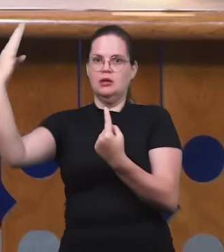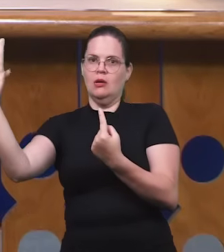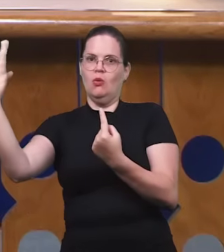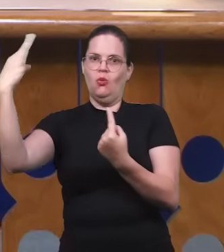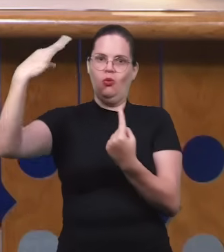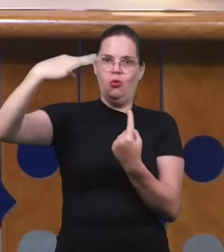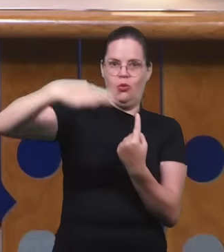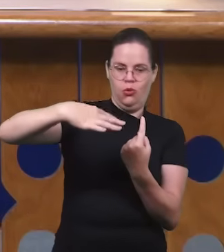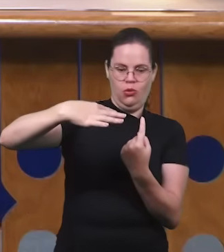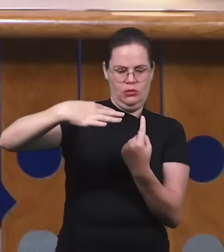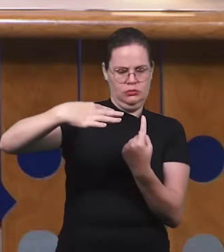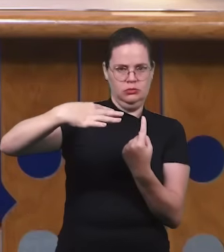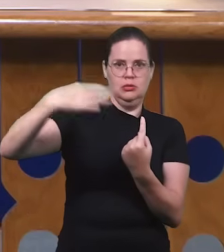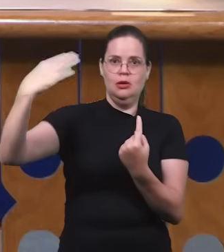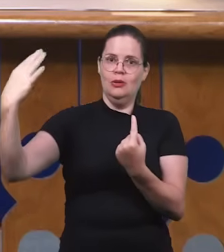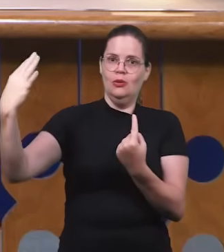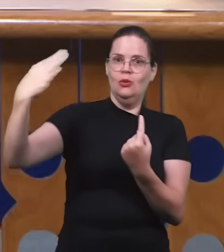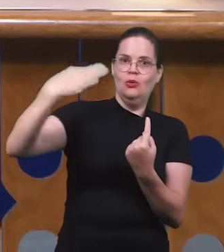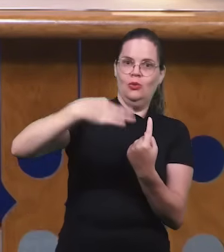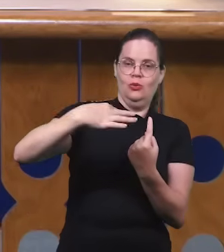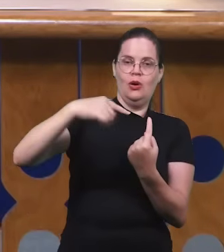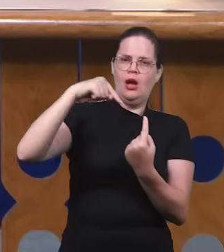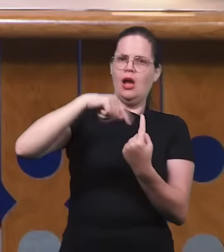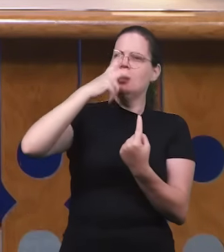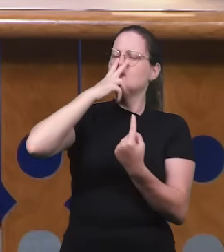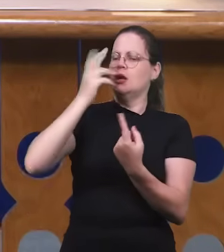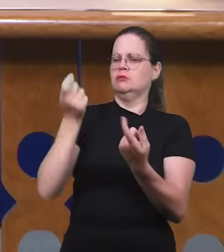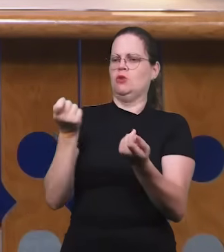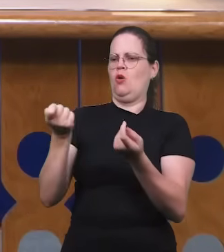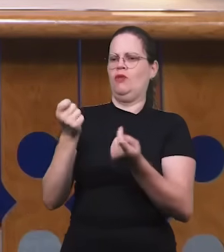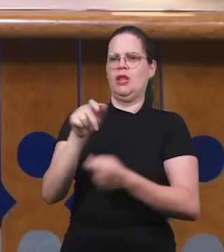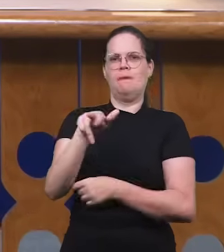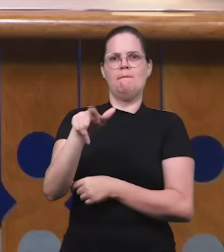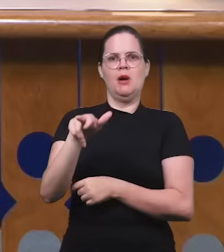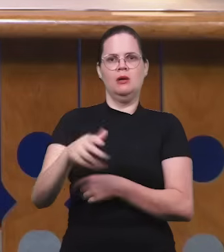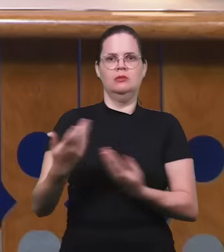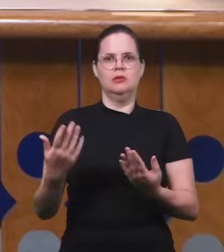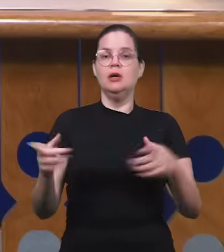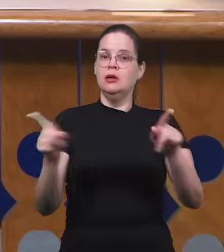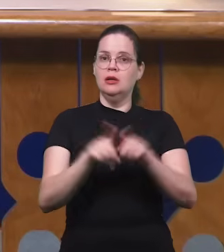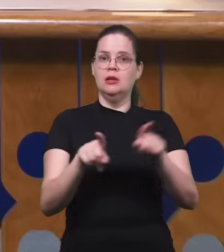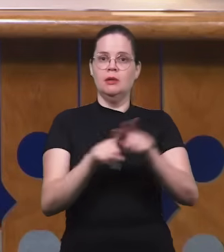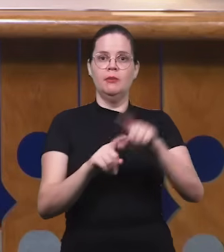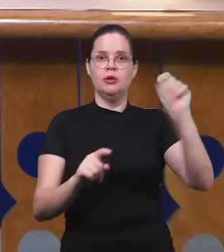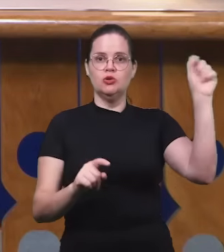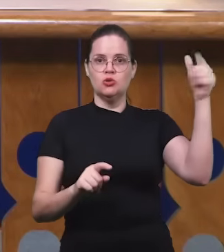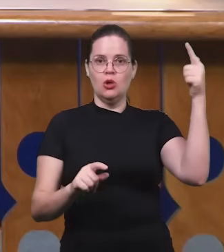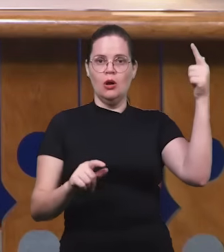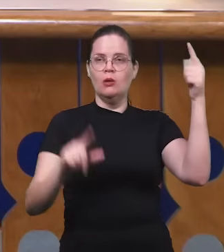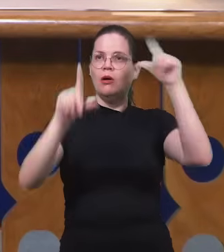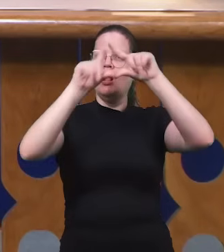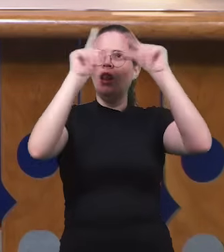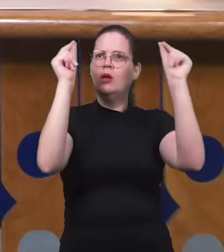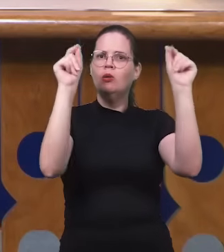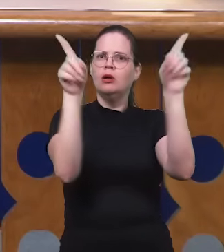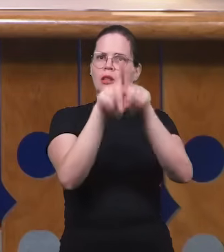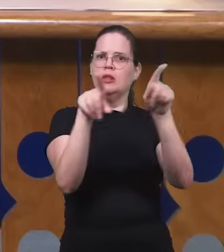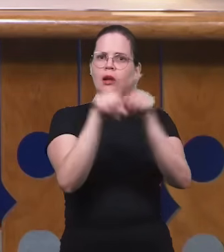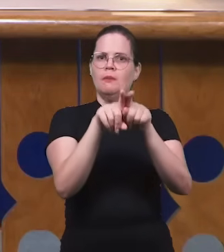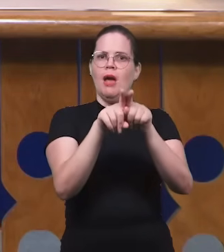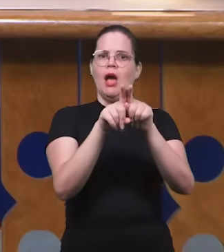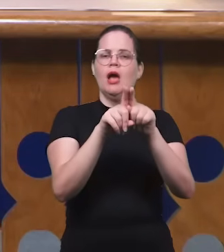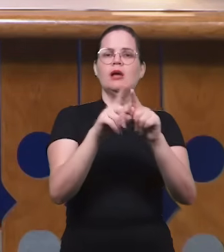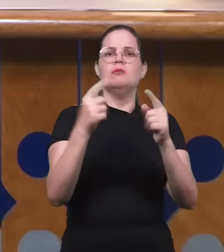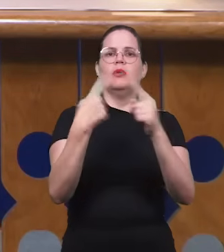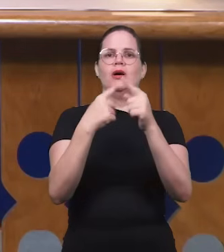se curvar a ele, ou ele ia dominar sobre os seus irmãos. Inclusive até o sol e a lua se curvavam, mostrando o pai e a mãe